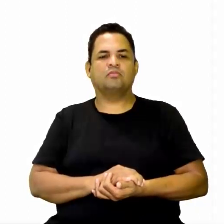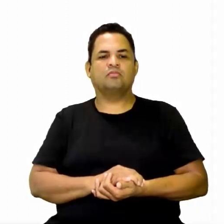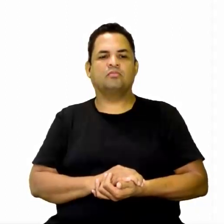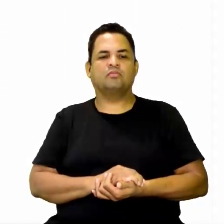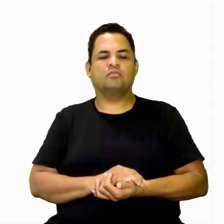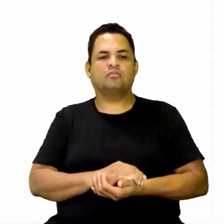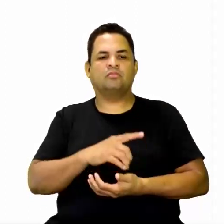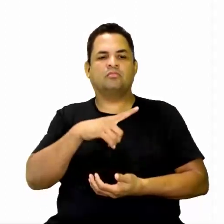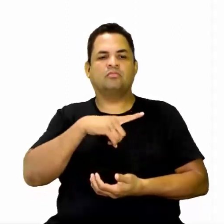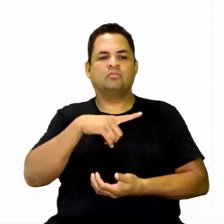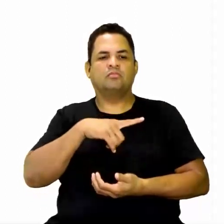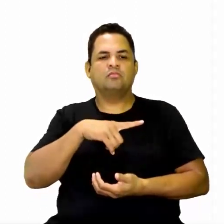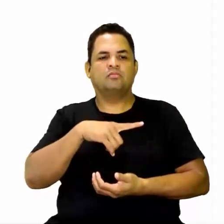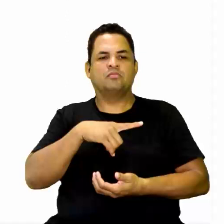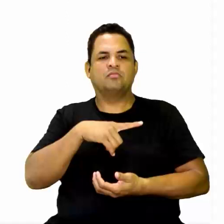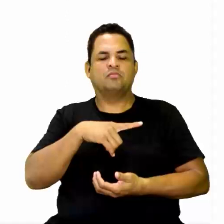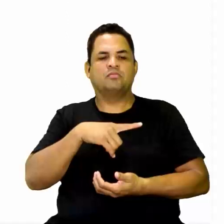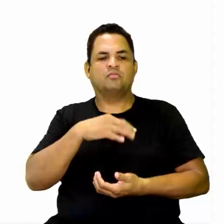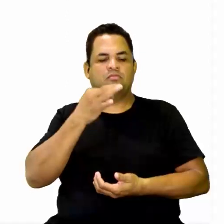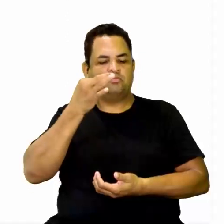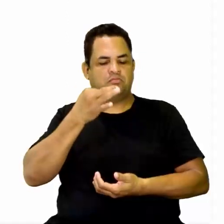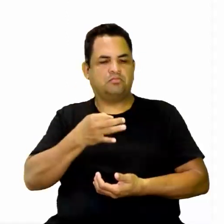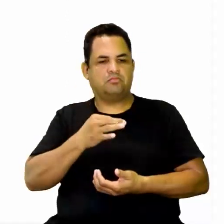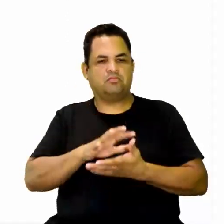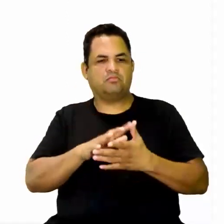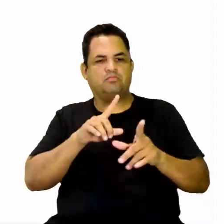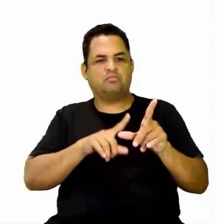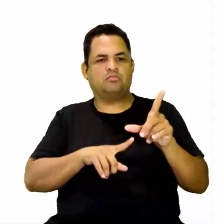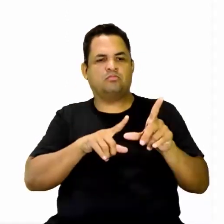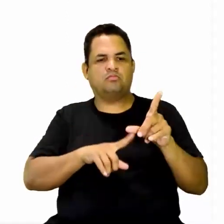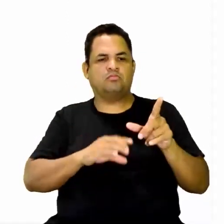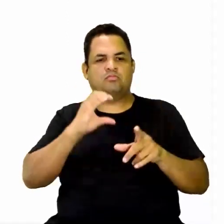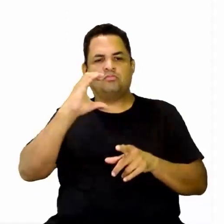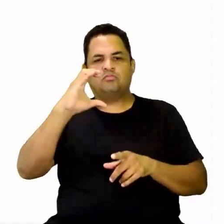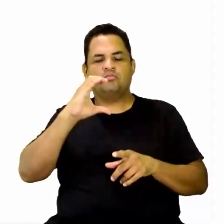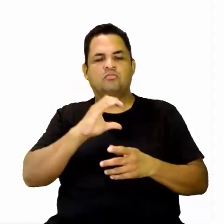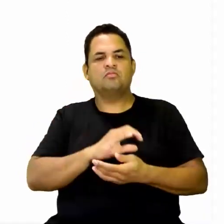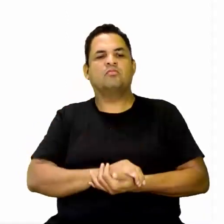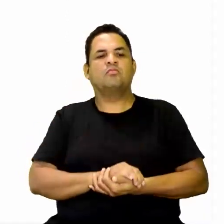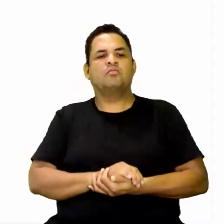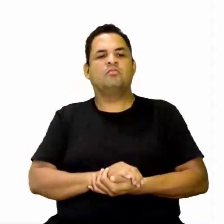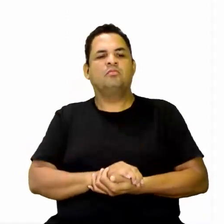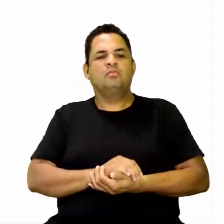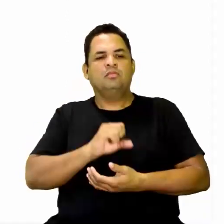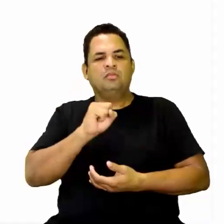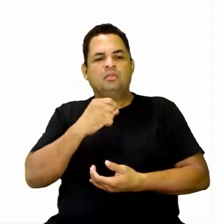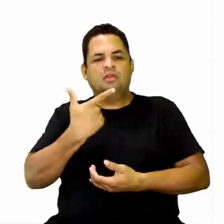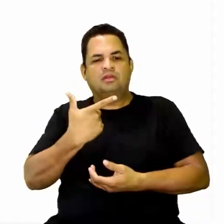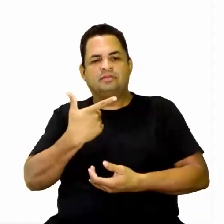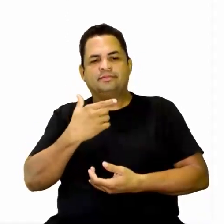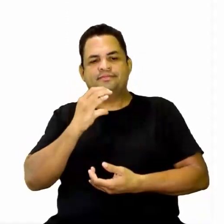nós temos aqui exatamente a letra C. S2,